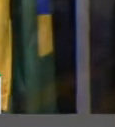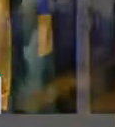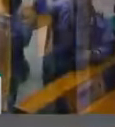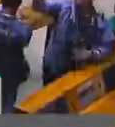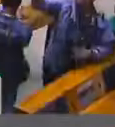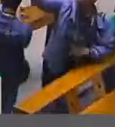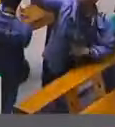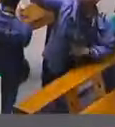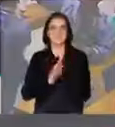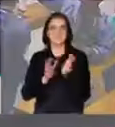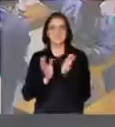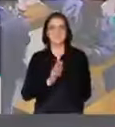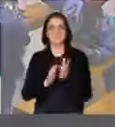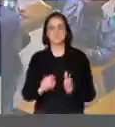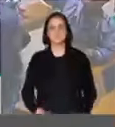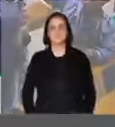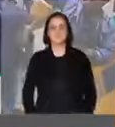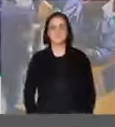Muito obrigado.